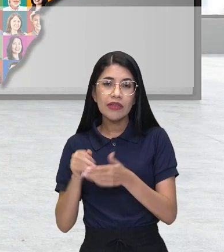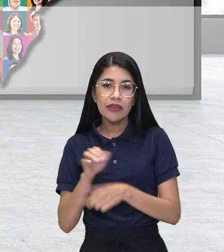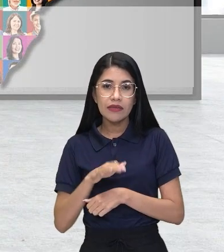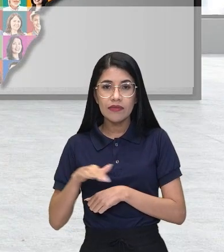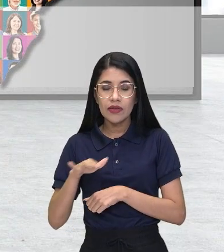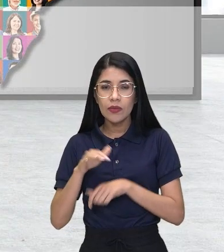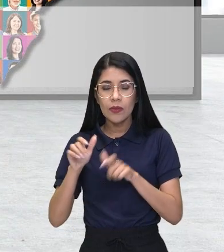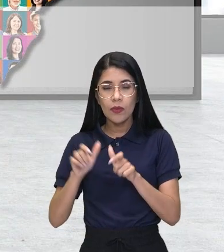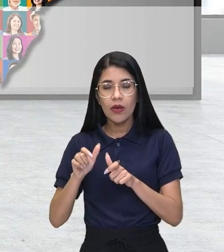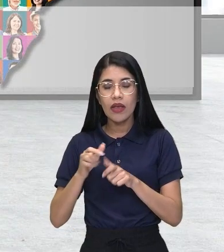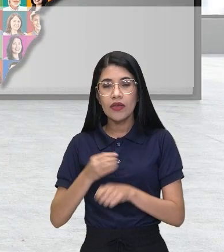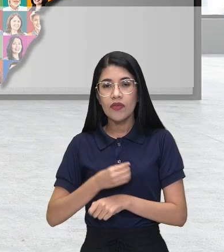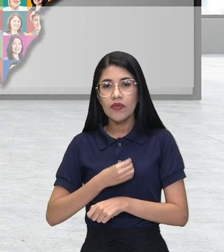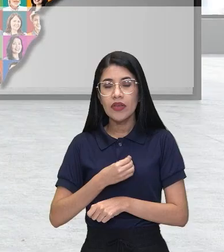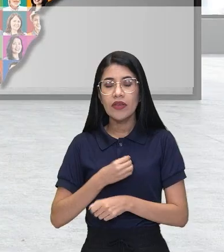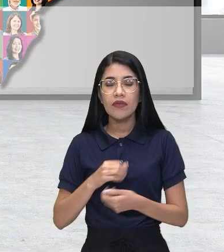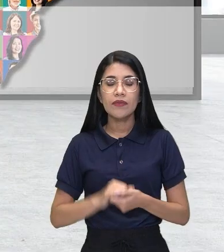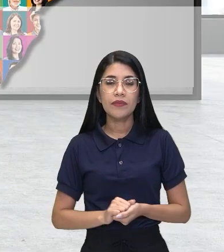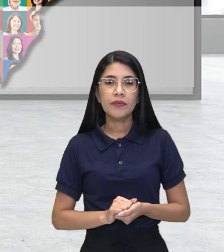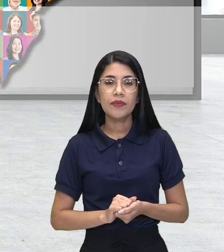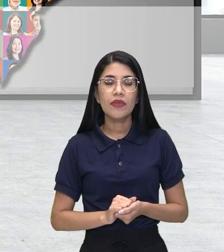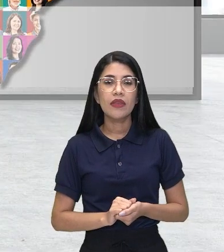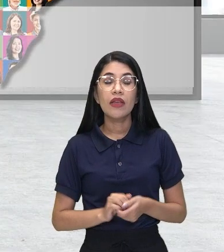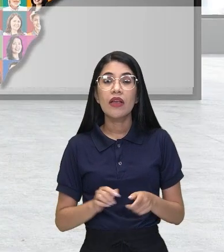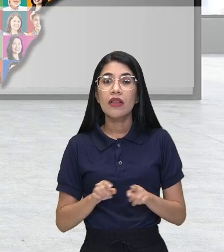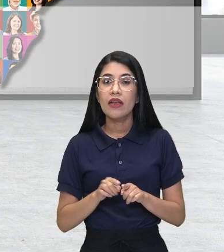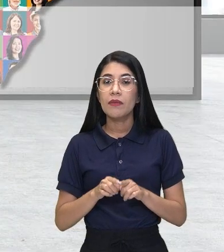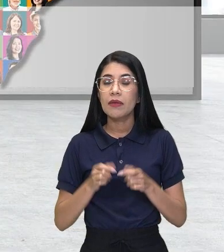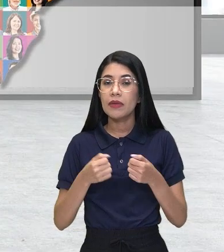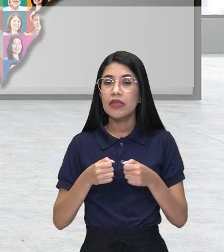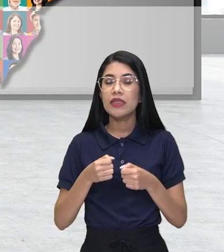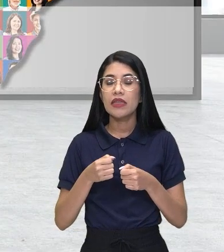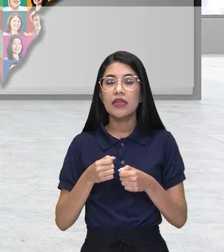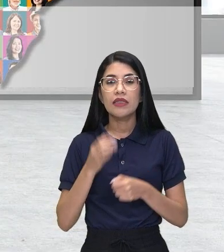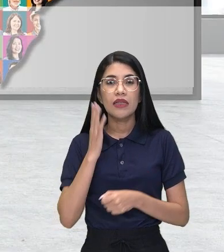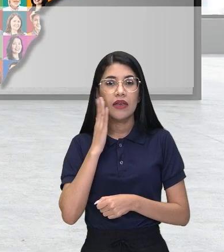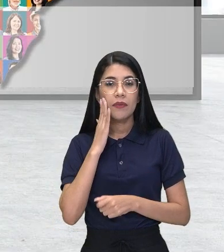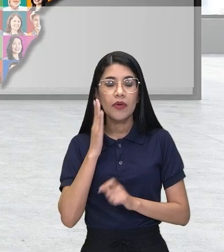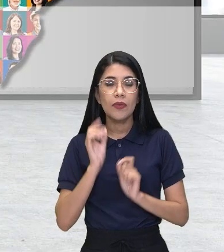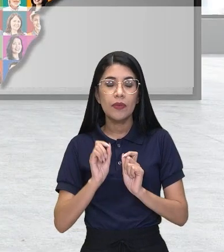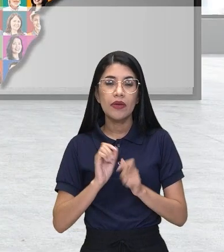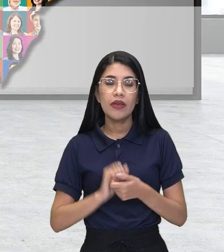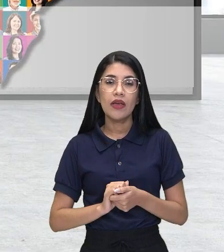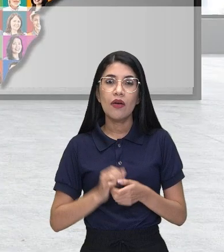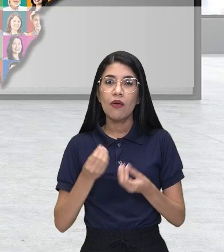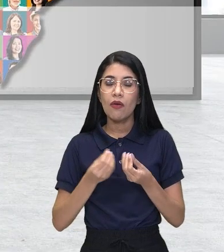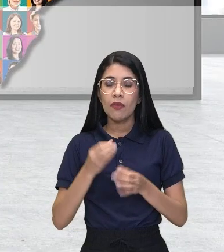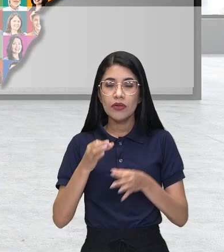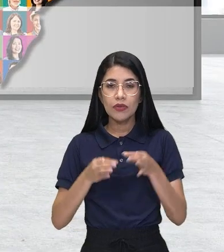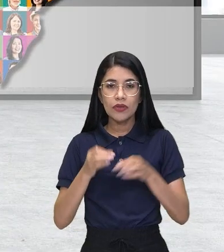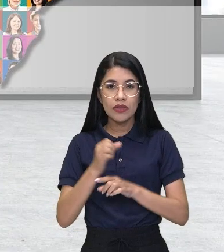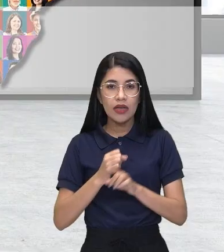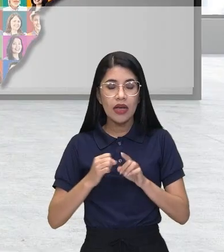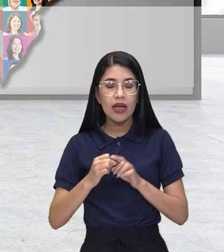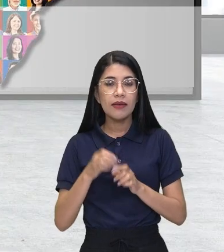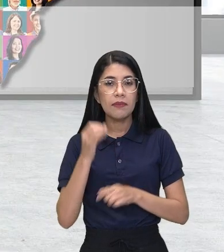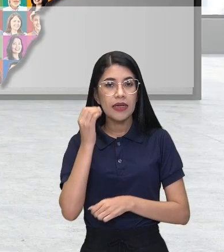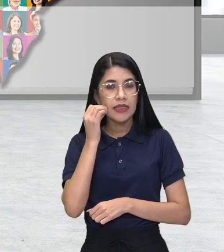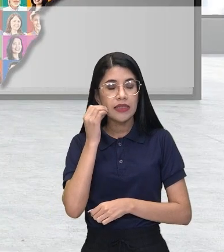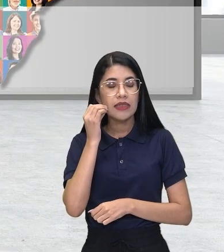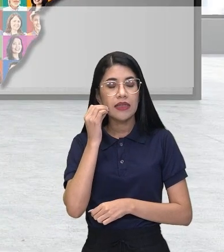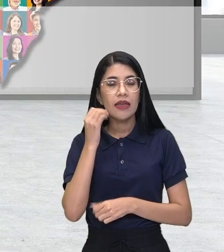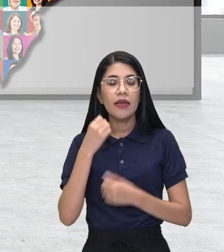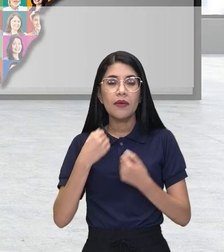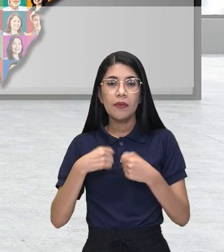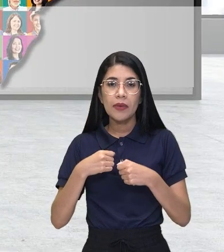está falando sobre racismo ambiental. E a gente também tem que entender, já acabamos de entender sobre a questão da justiça social, que é algo que tem que ser buscado em